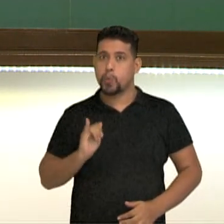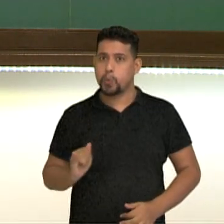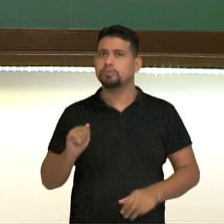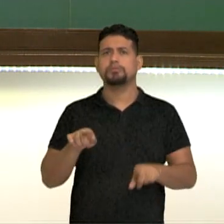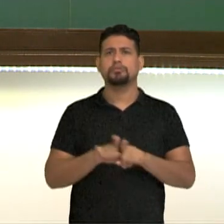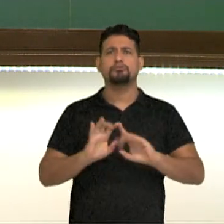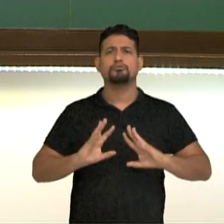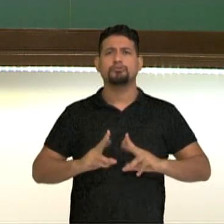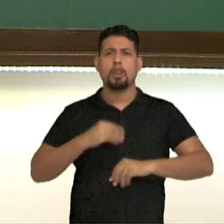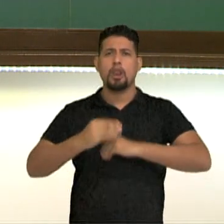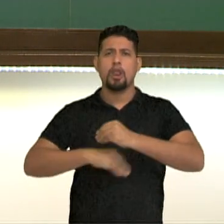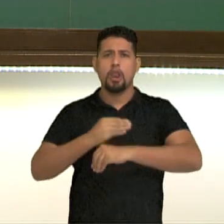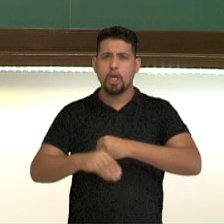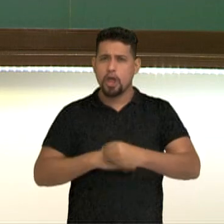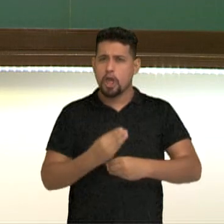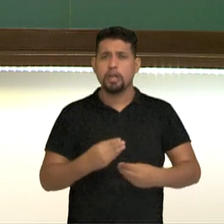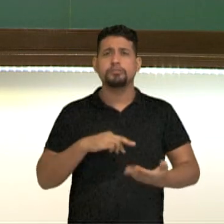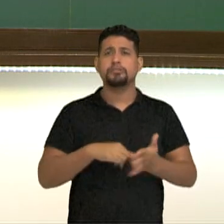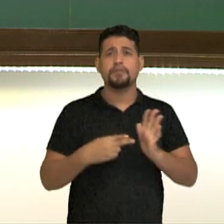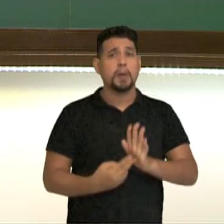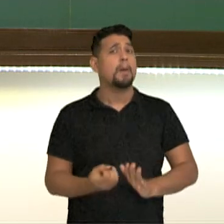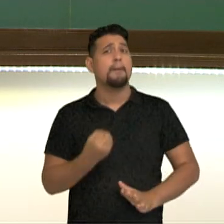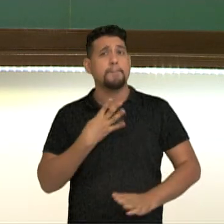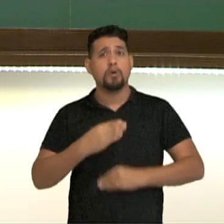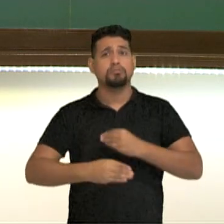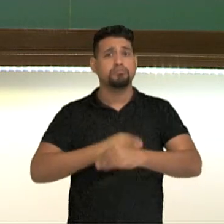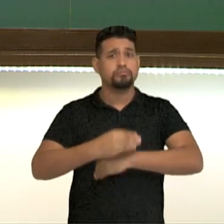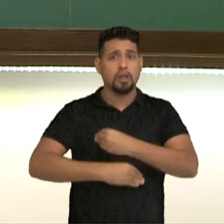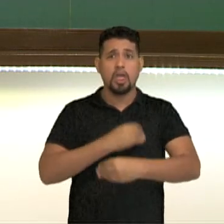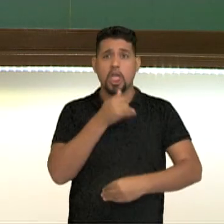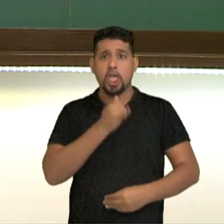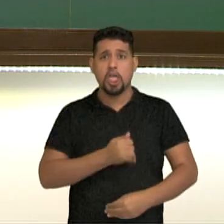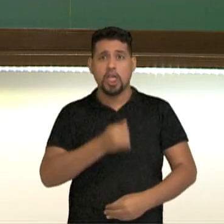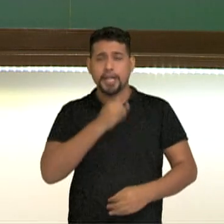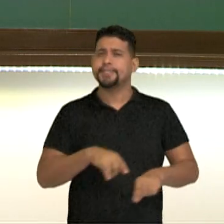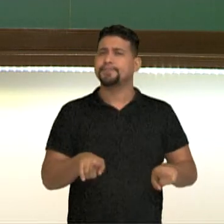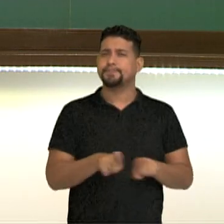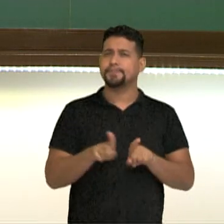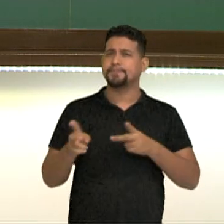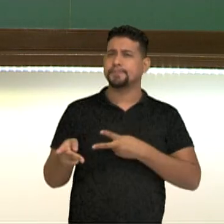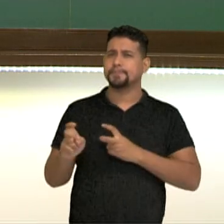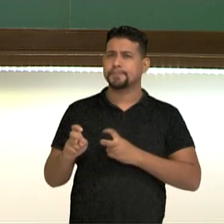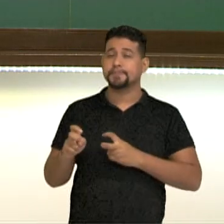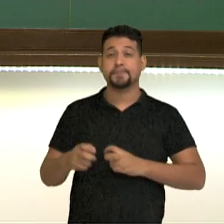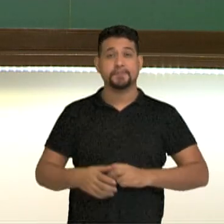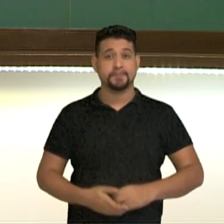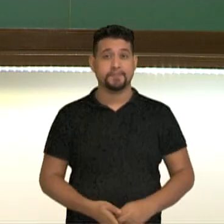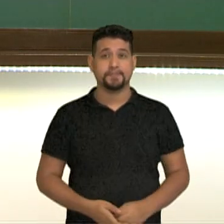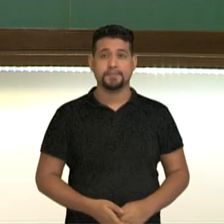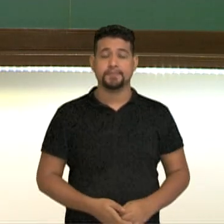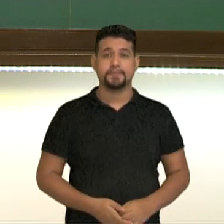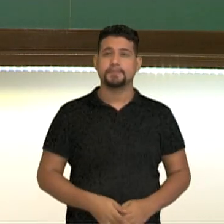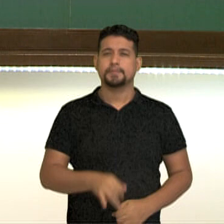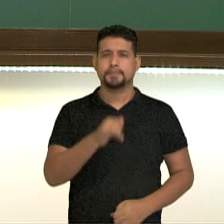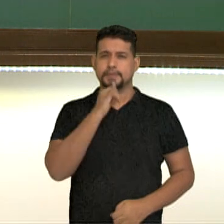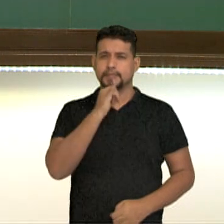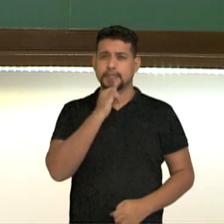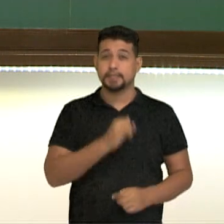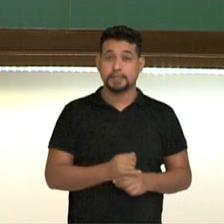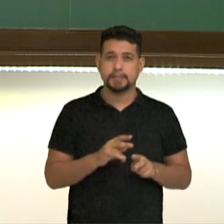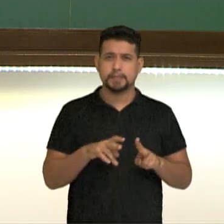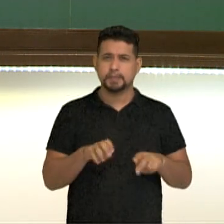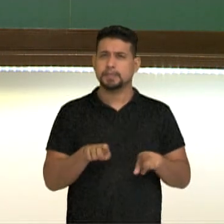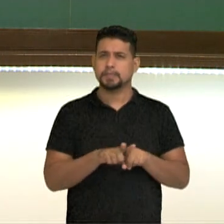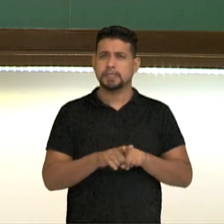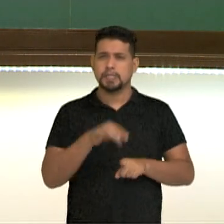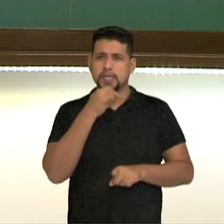bom isolante térmico é um bom isolante elétrico. Pessoal, perceba que a parte da termologia com a parte